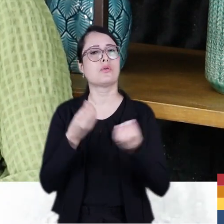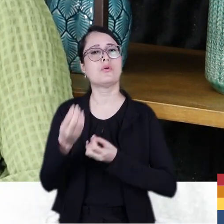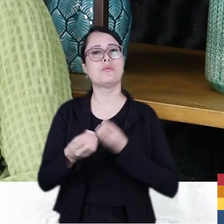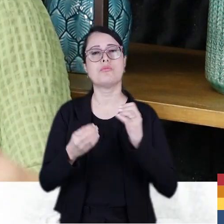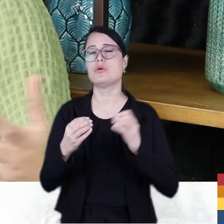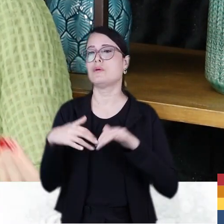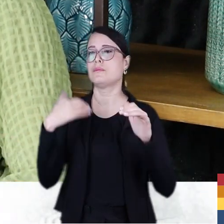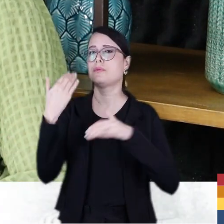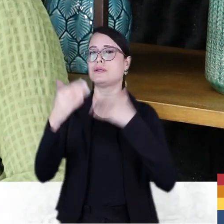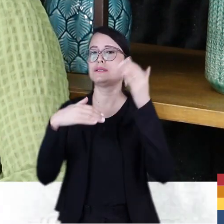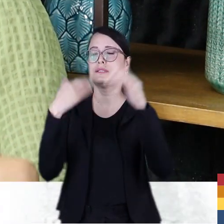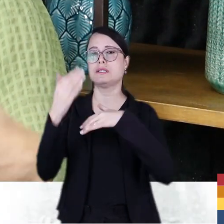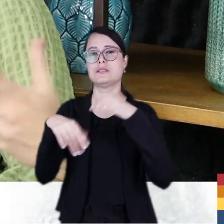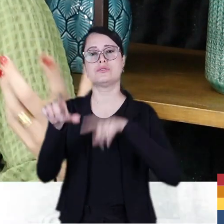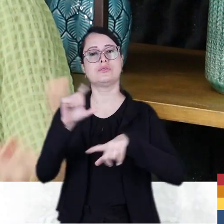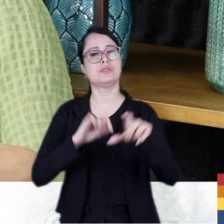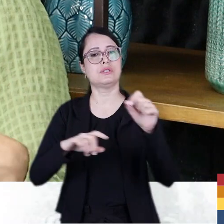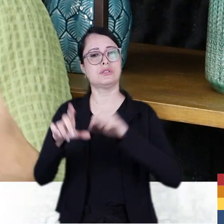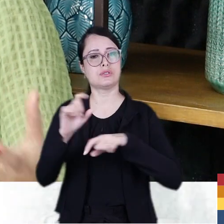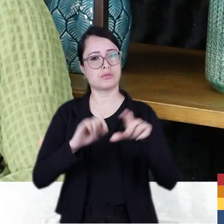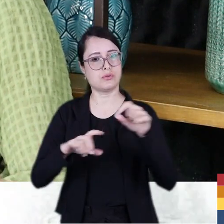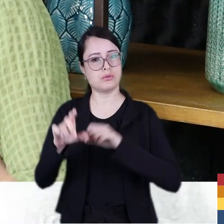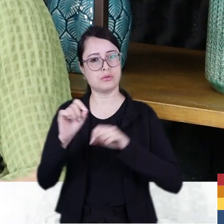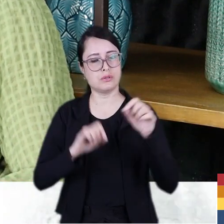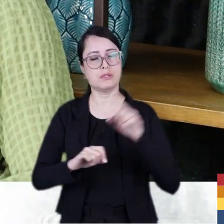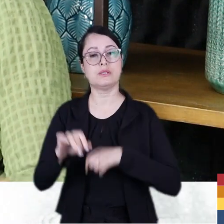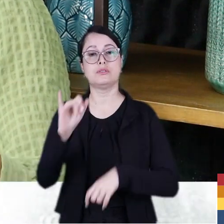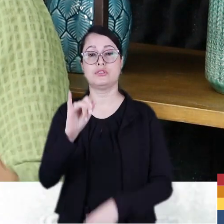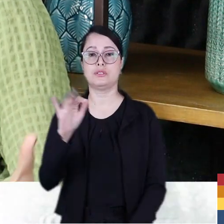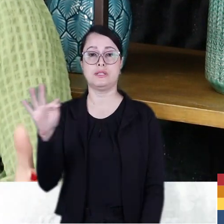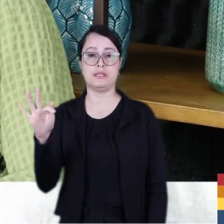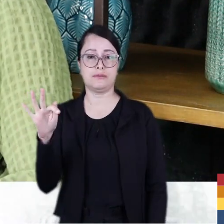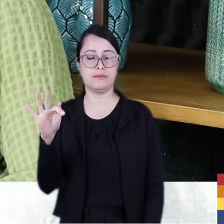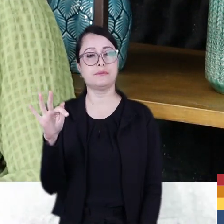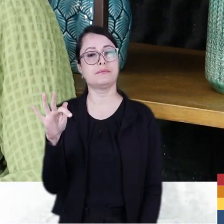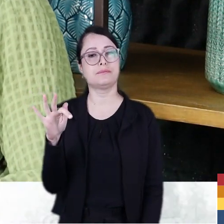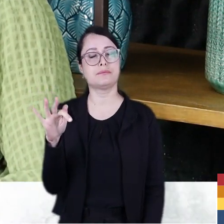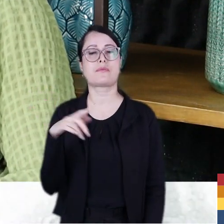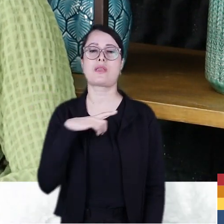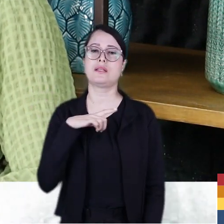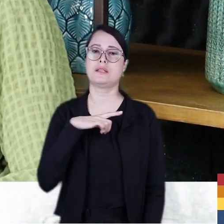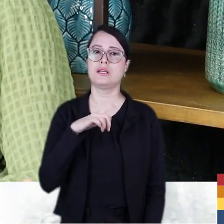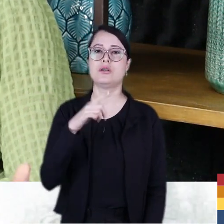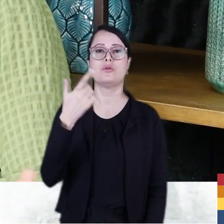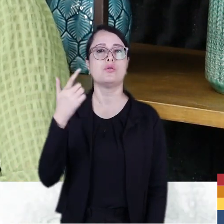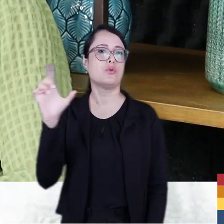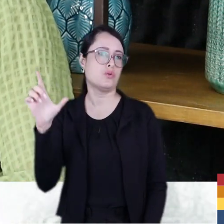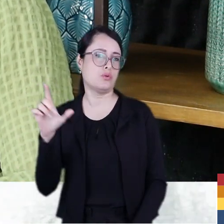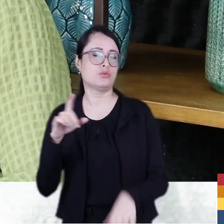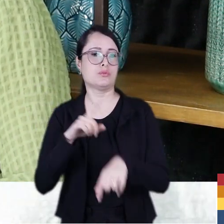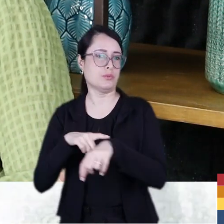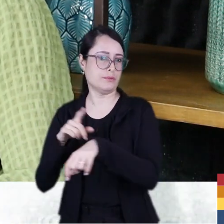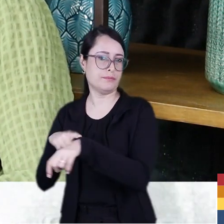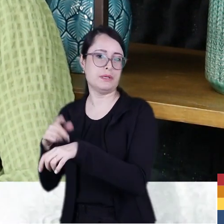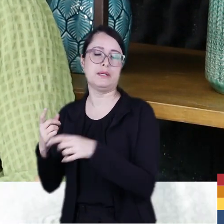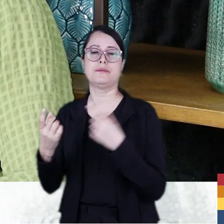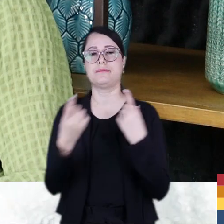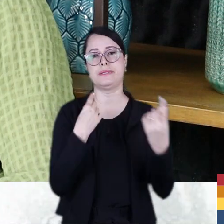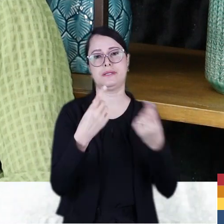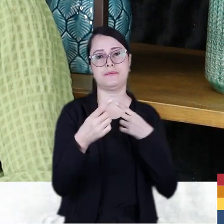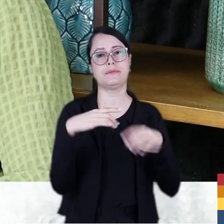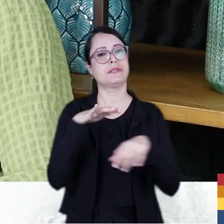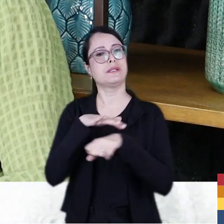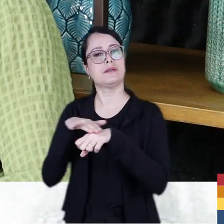de sentidos, de enunciados, né, destacados nas redes sociais, enfim, essa estrutura que está